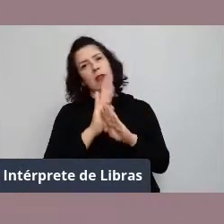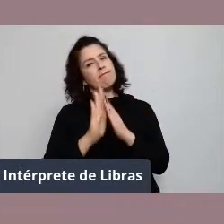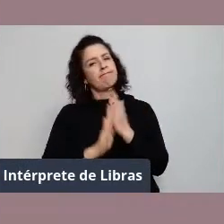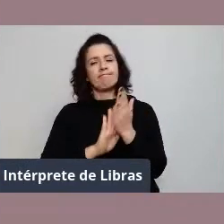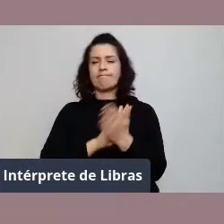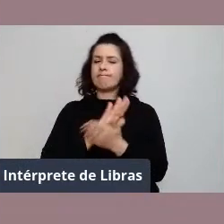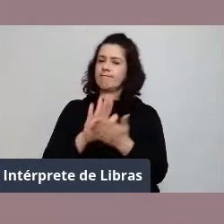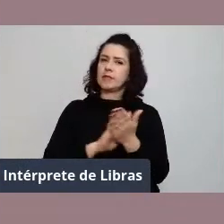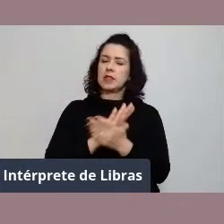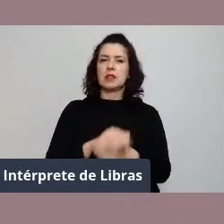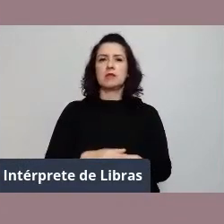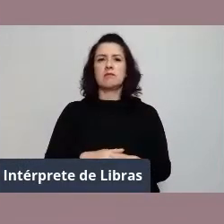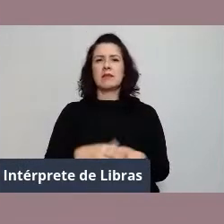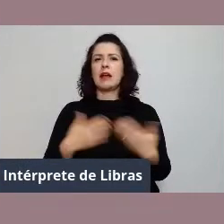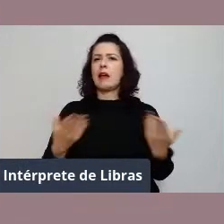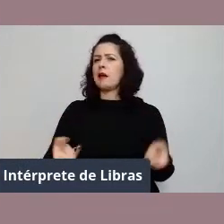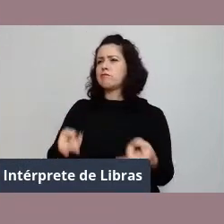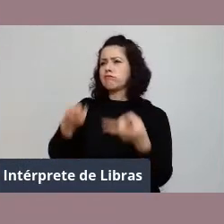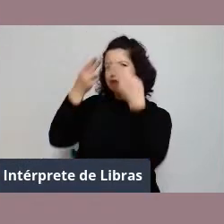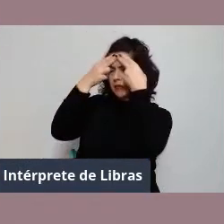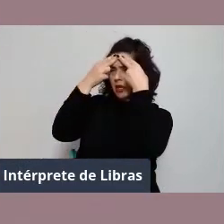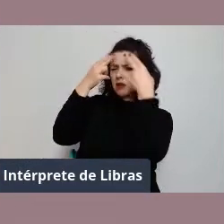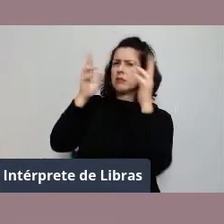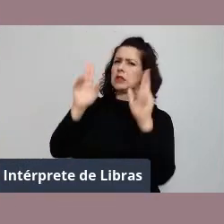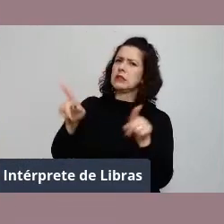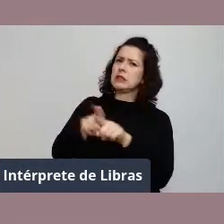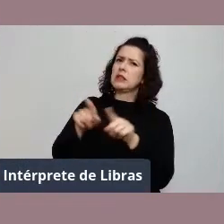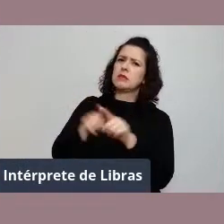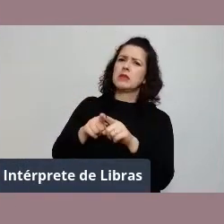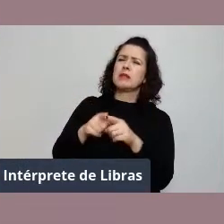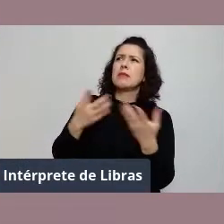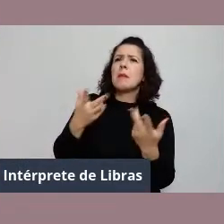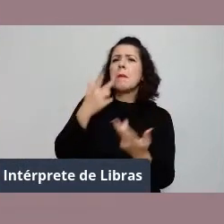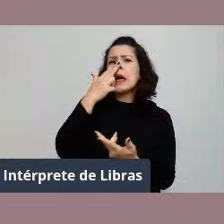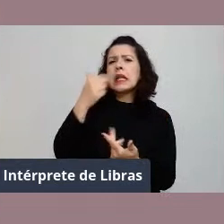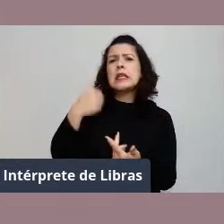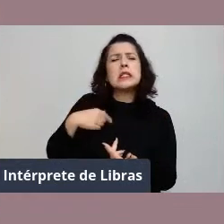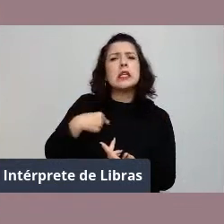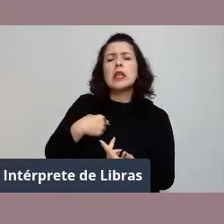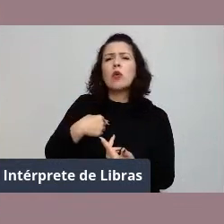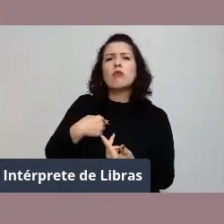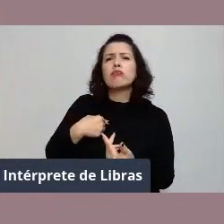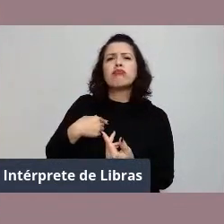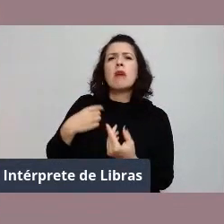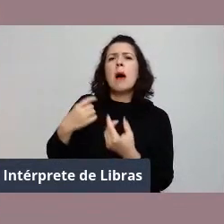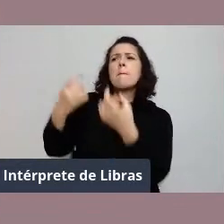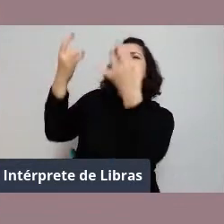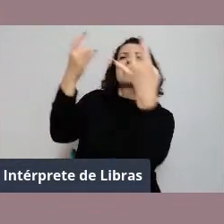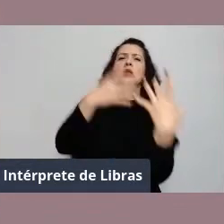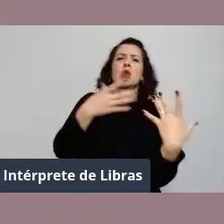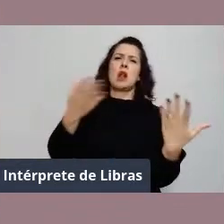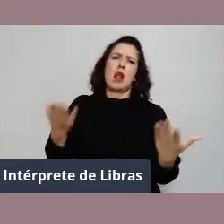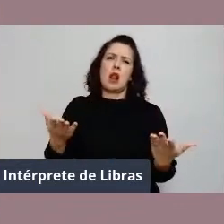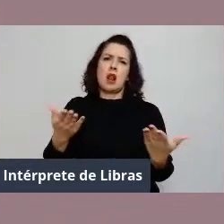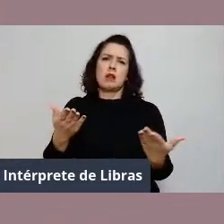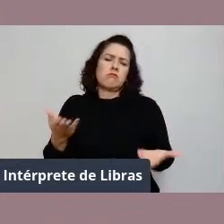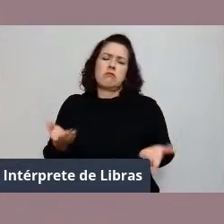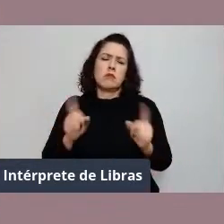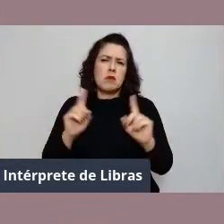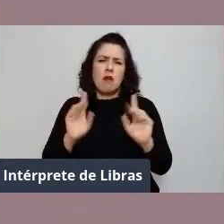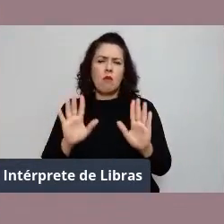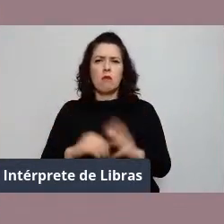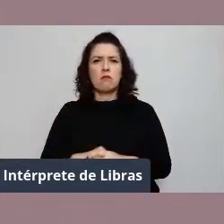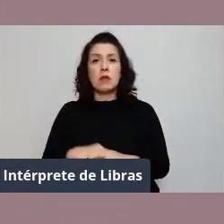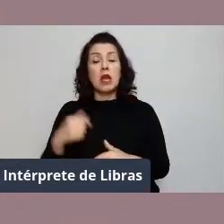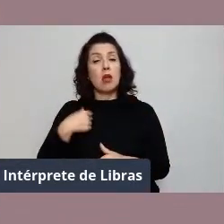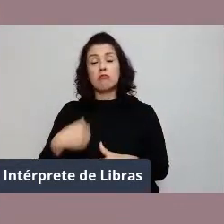A decepção que tivera comigo era evidente e aflitiva, como se eu estivesse abandonando de propósito. Ao chegar em